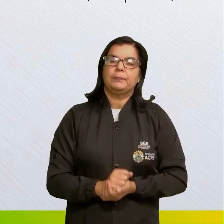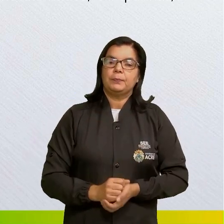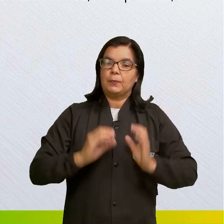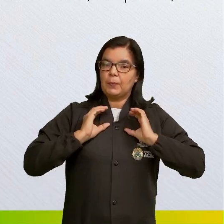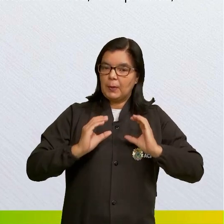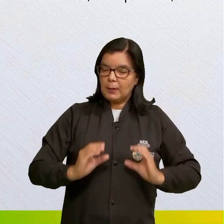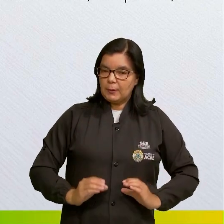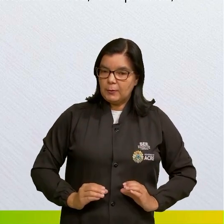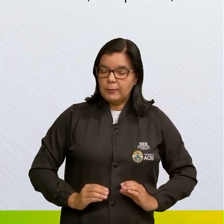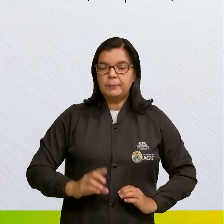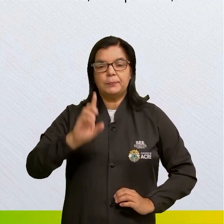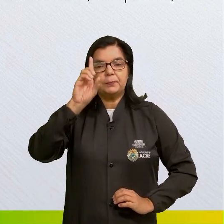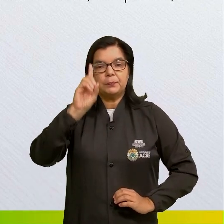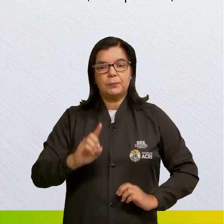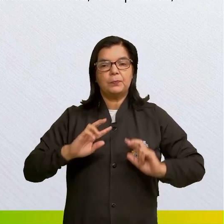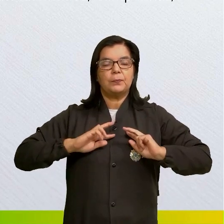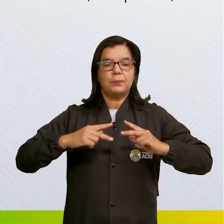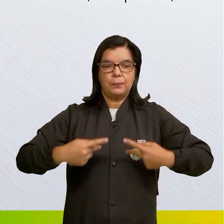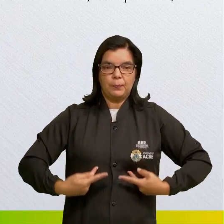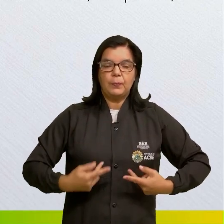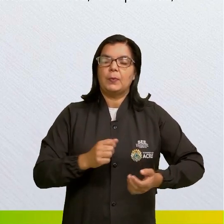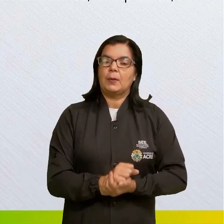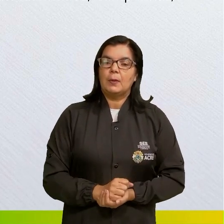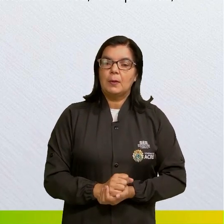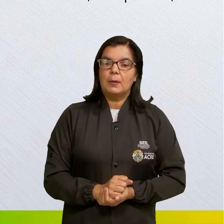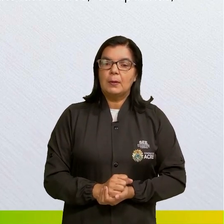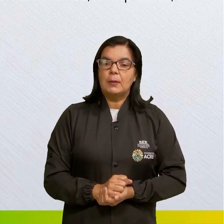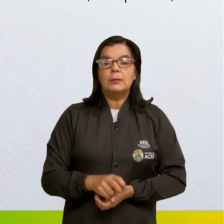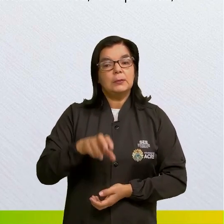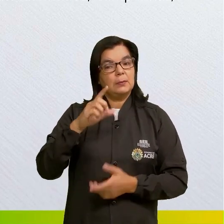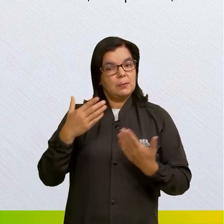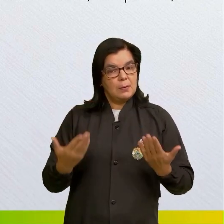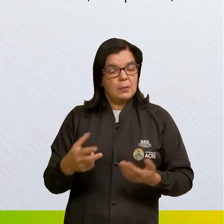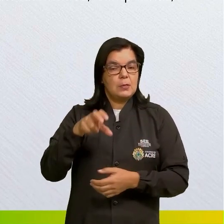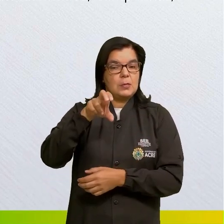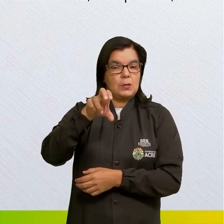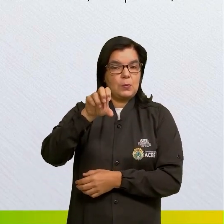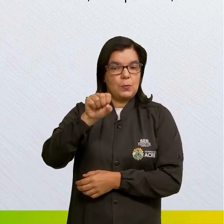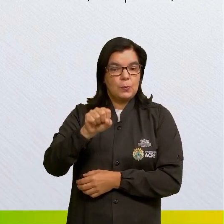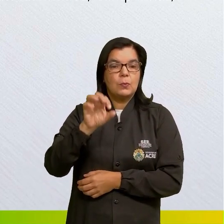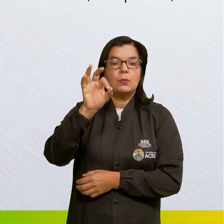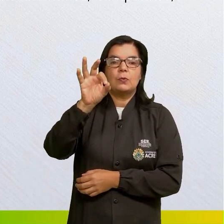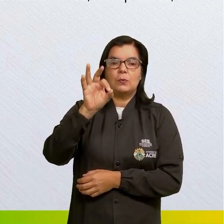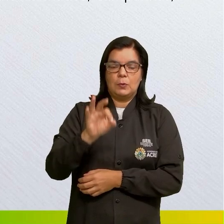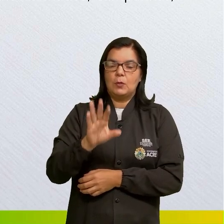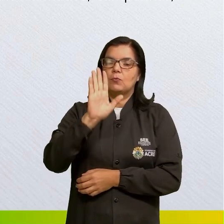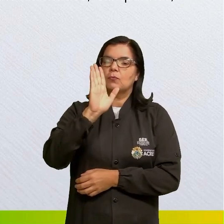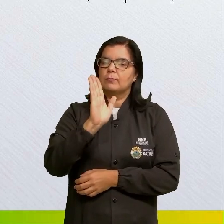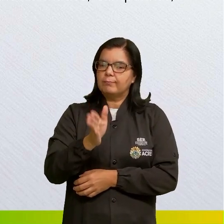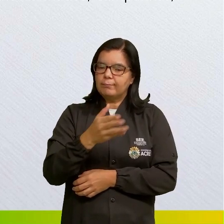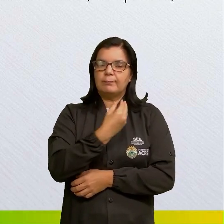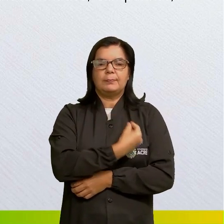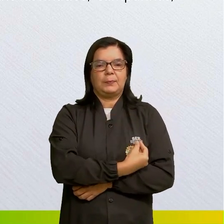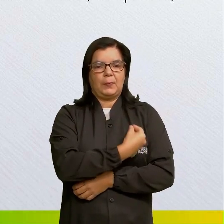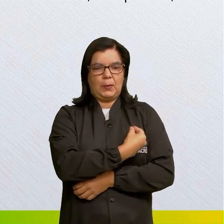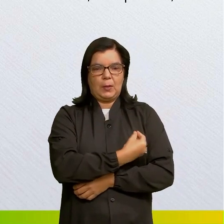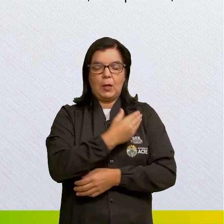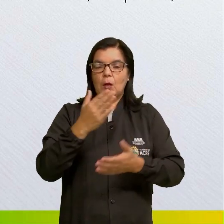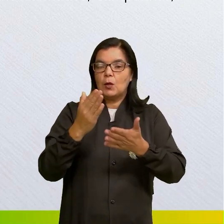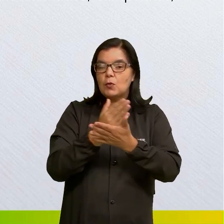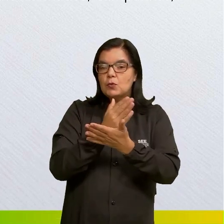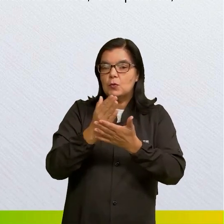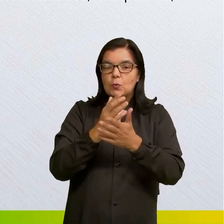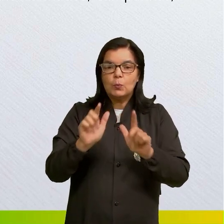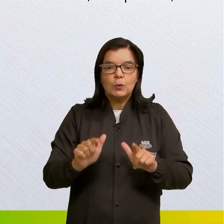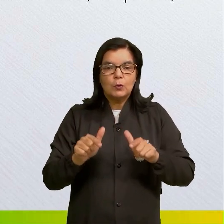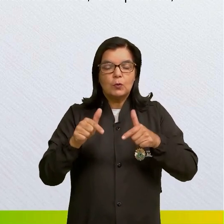política, cidadania e direitos humanos. Destes, 58% já participaram